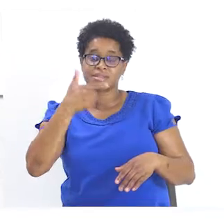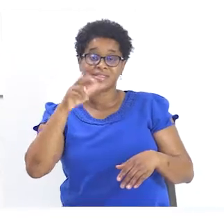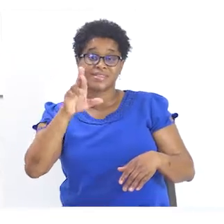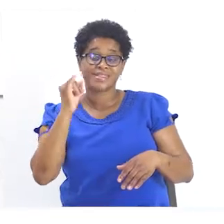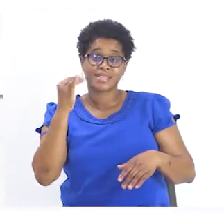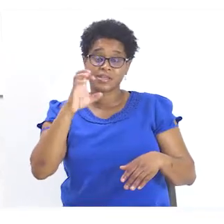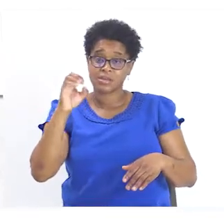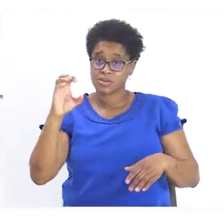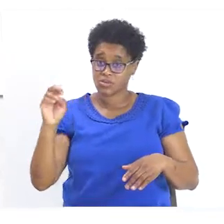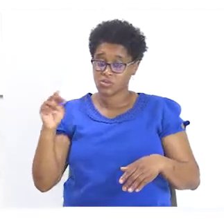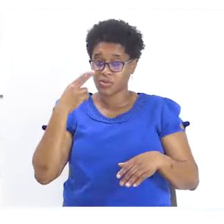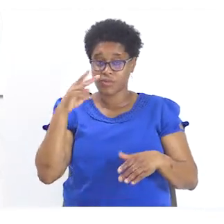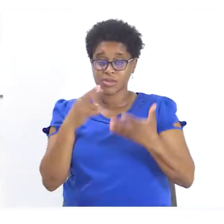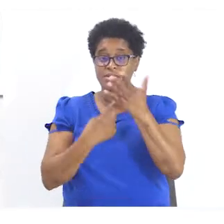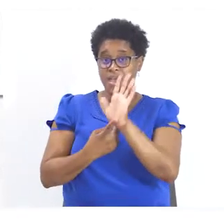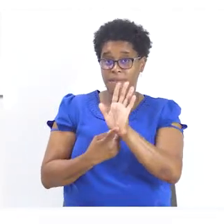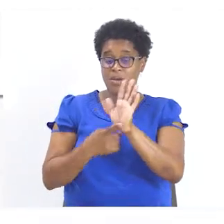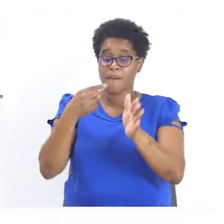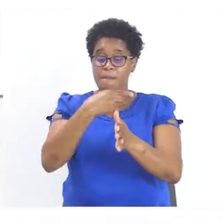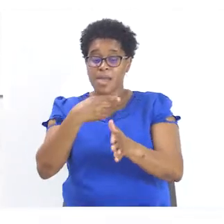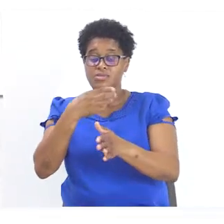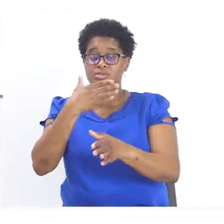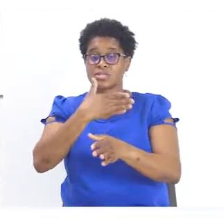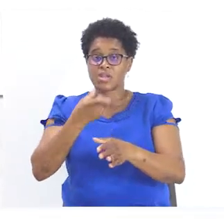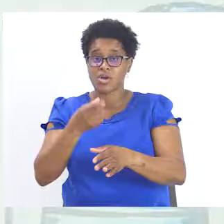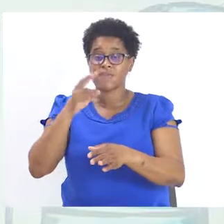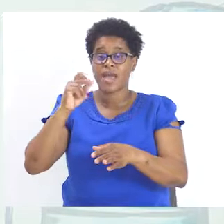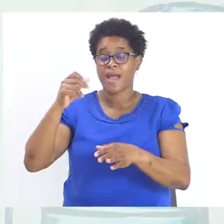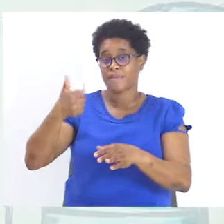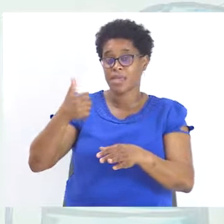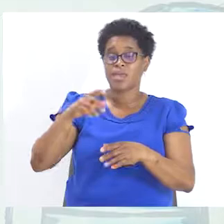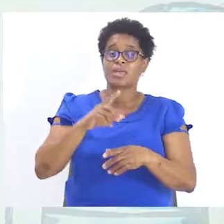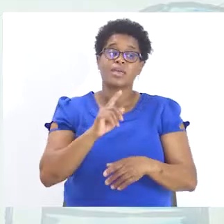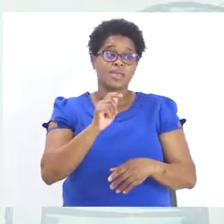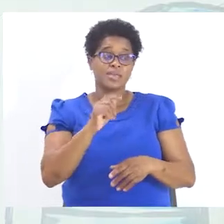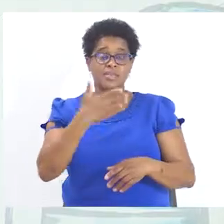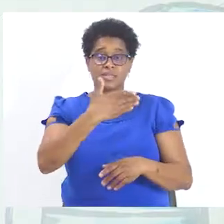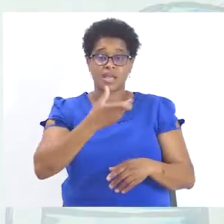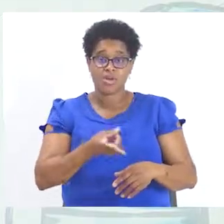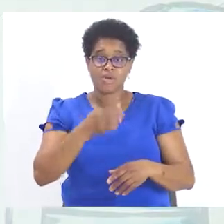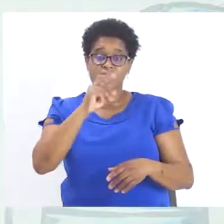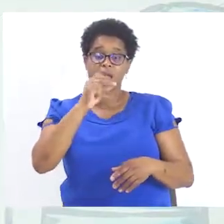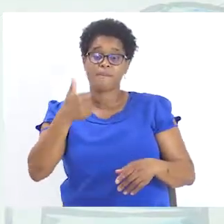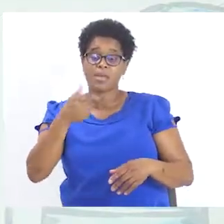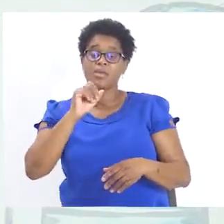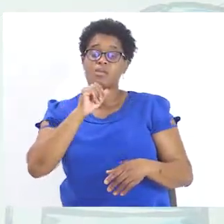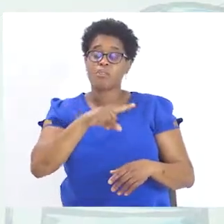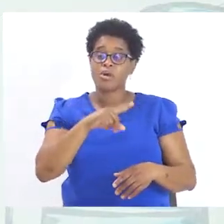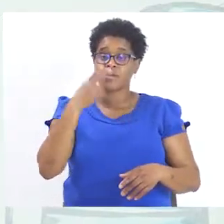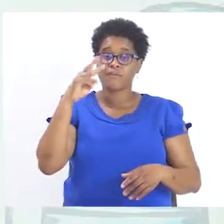Menos 19AB e 19AB. Vocês podem verificar que parte